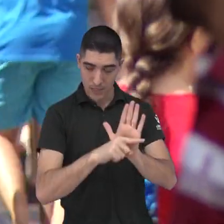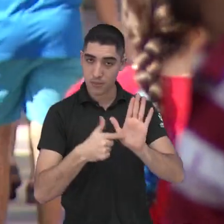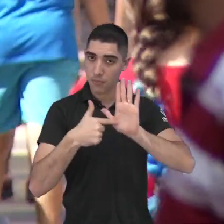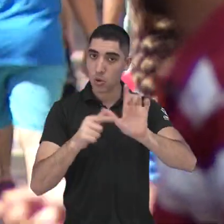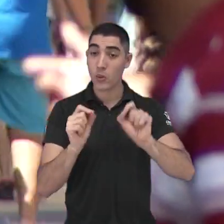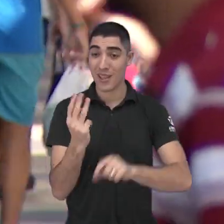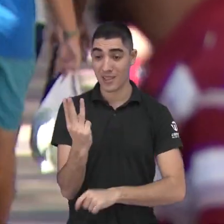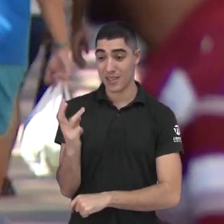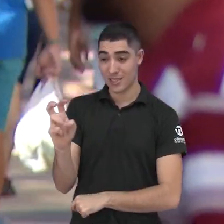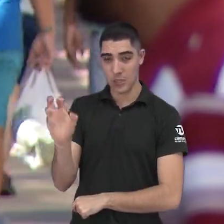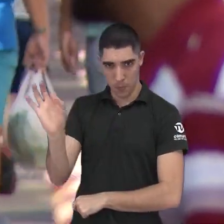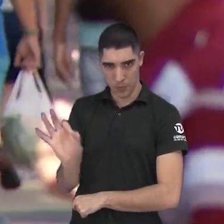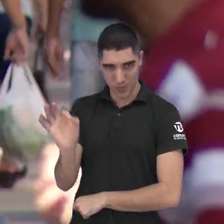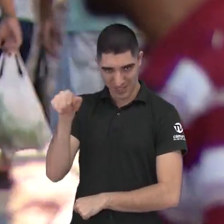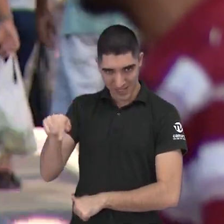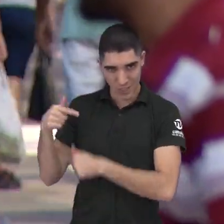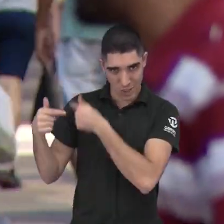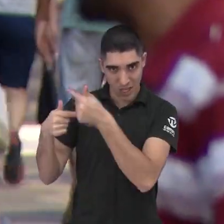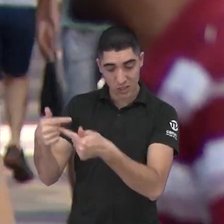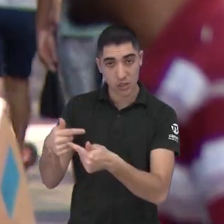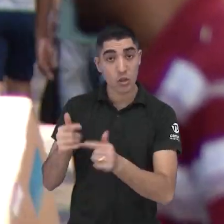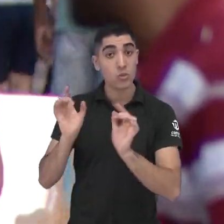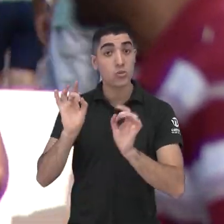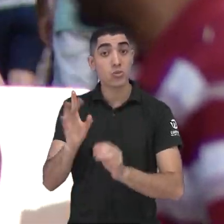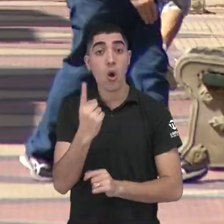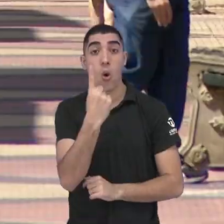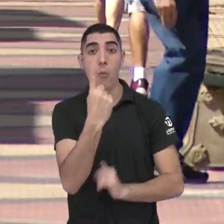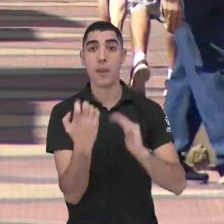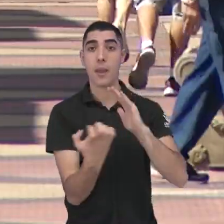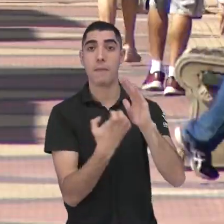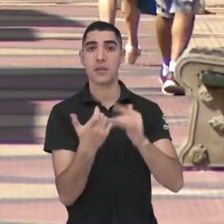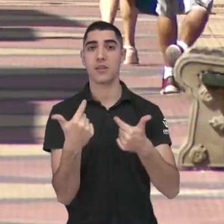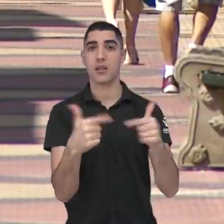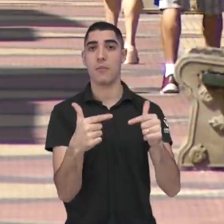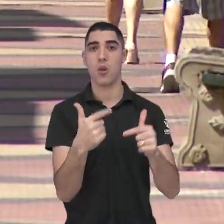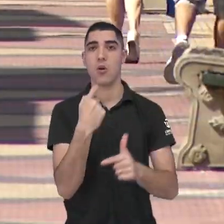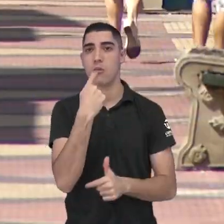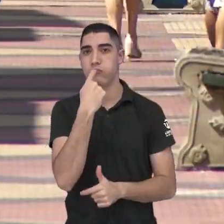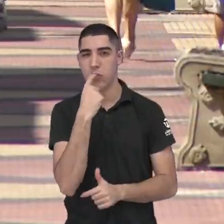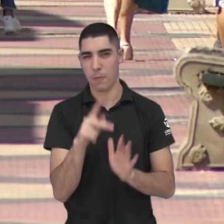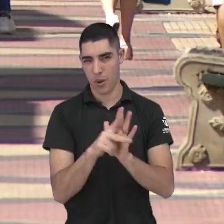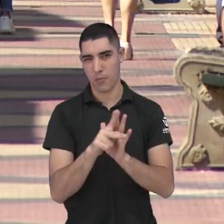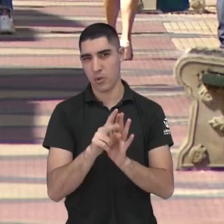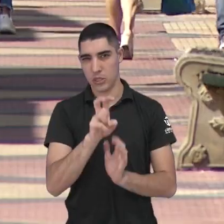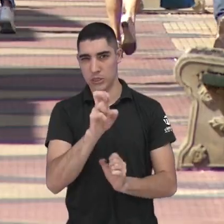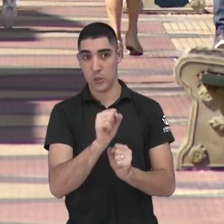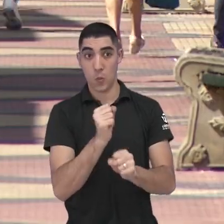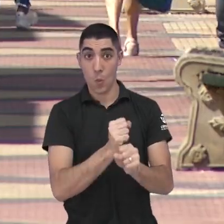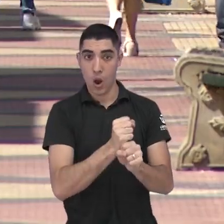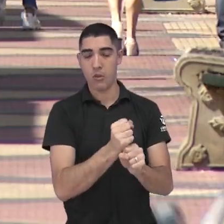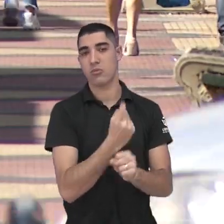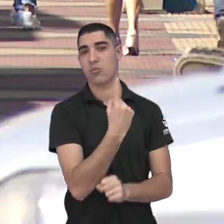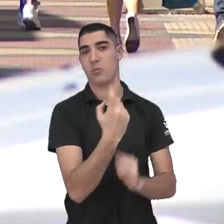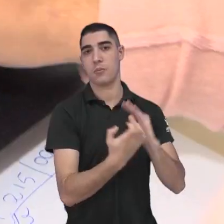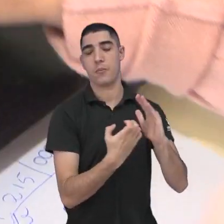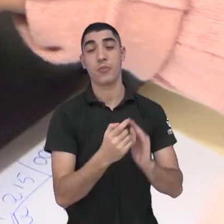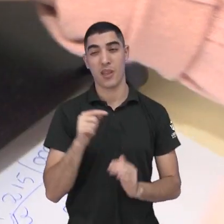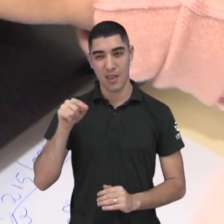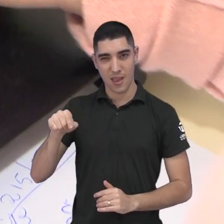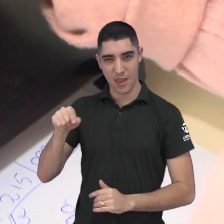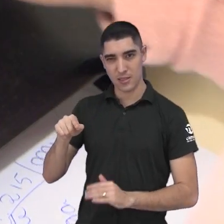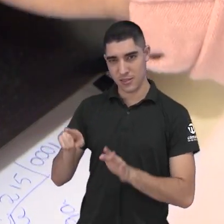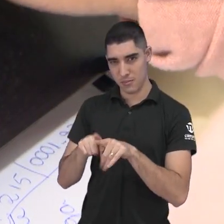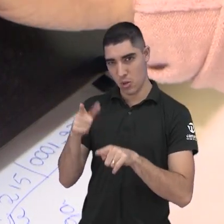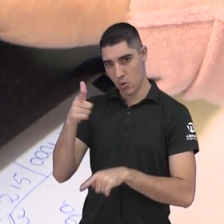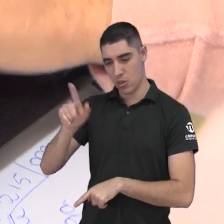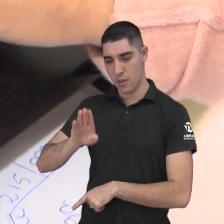com a pesquisa, 35% da geração Z trabalharam em somente uma empresa em 5 anos. A diferença